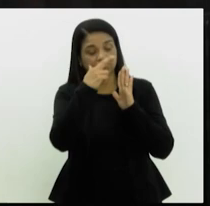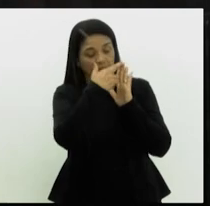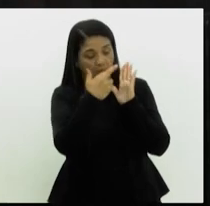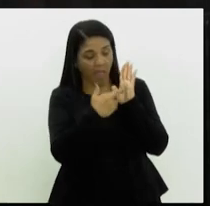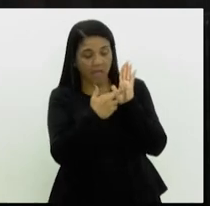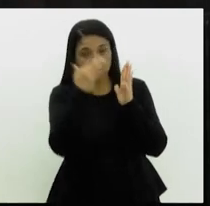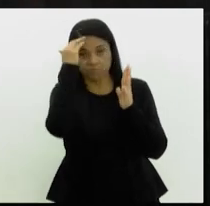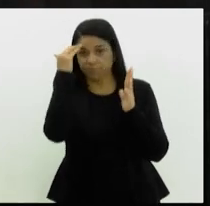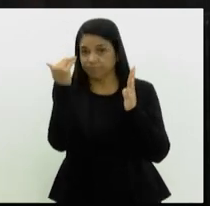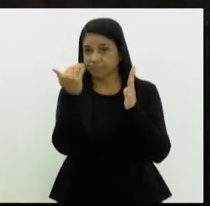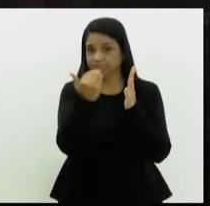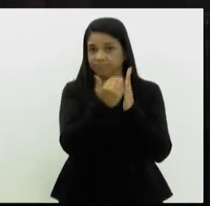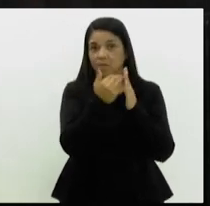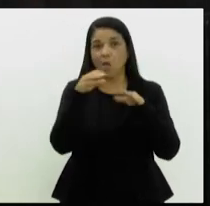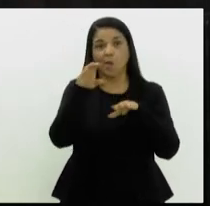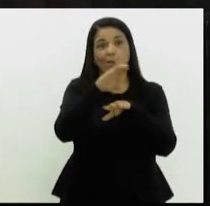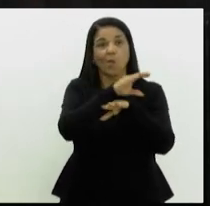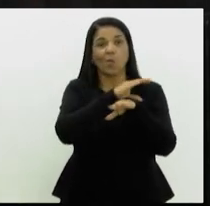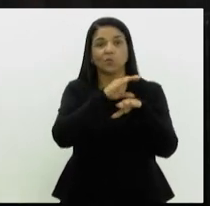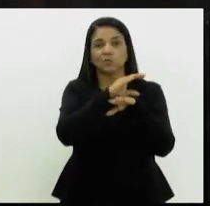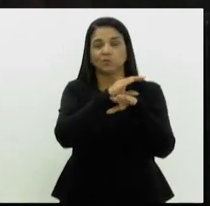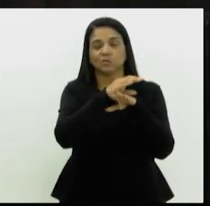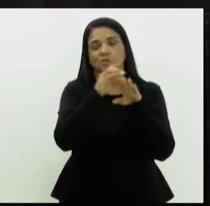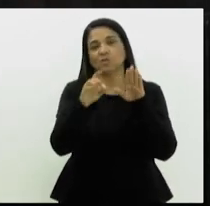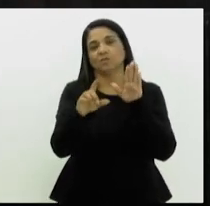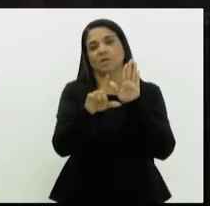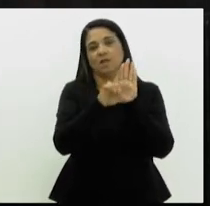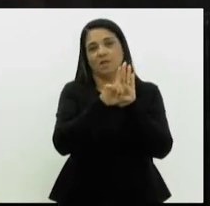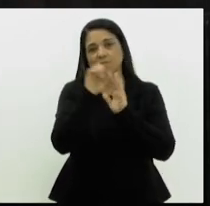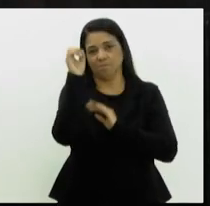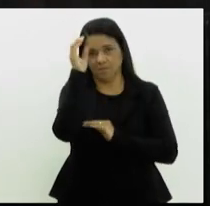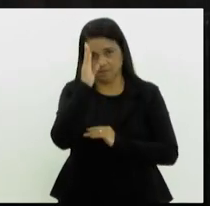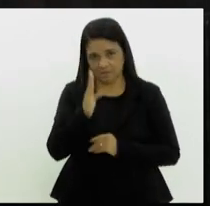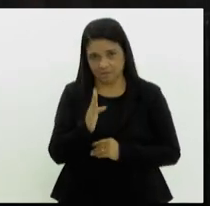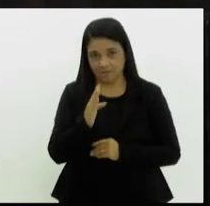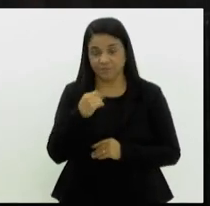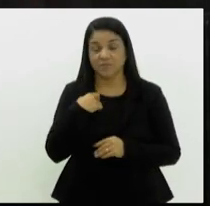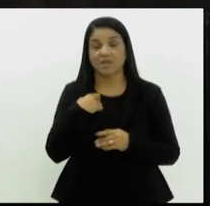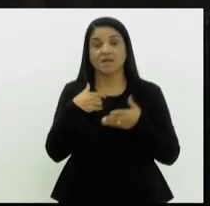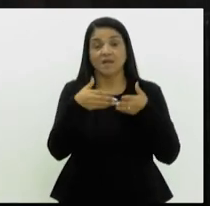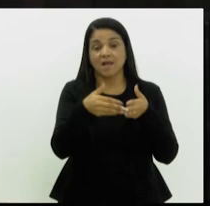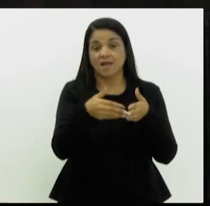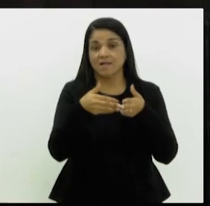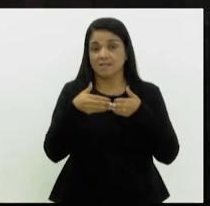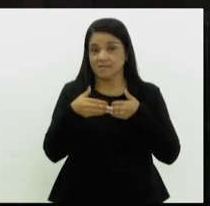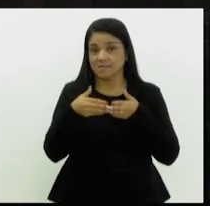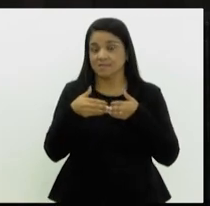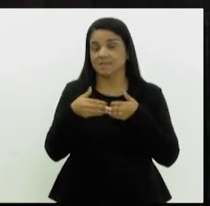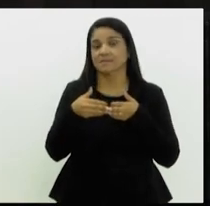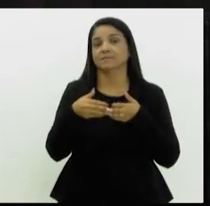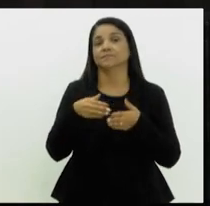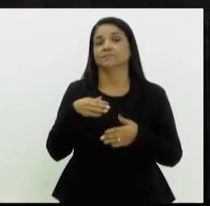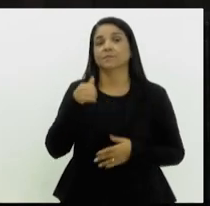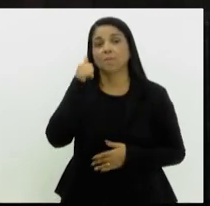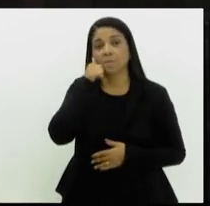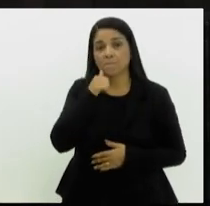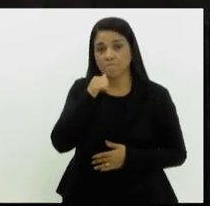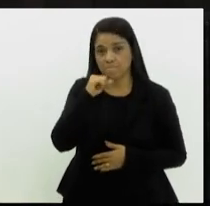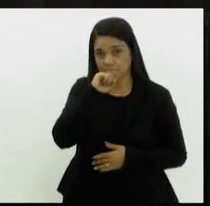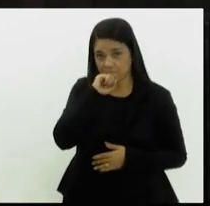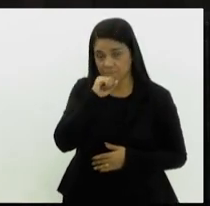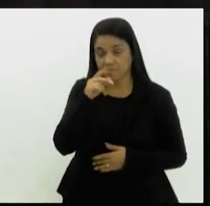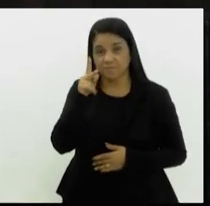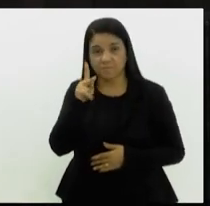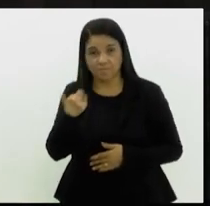Constituição brasileira. A licença maternidade, licença paternidade, é uma lei instituída no Estado do Rio de Janeiro e